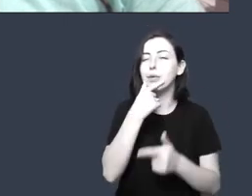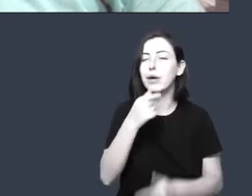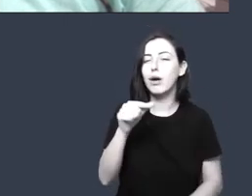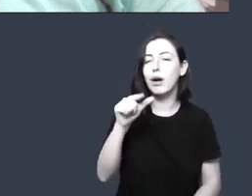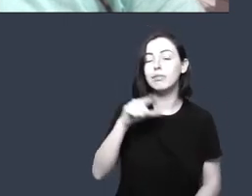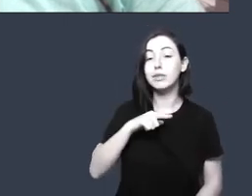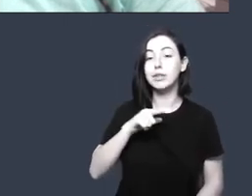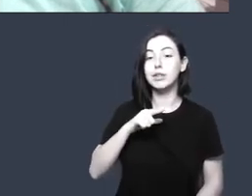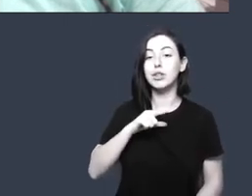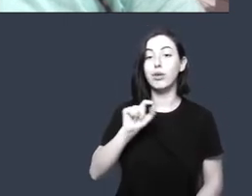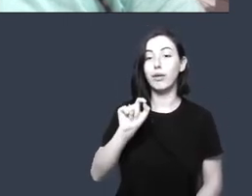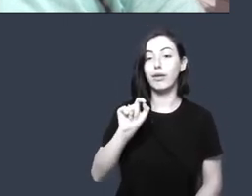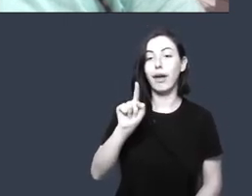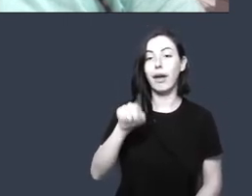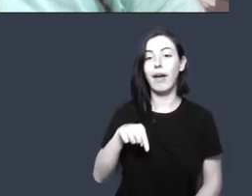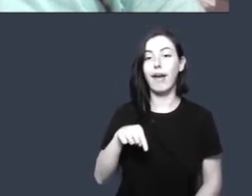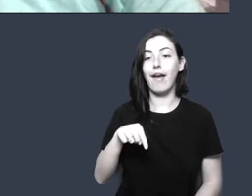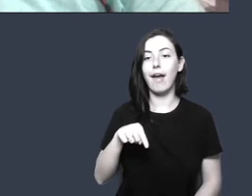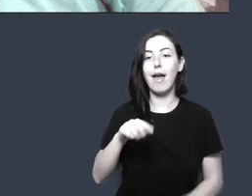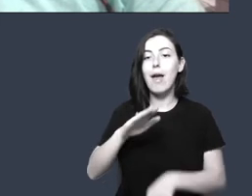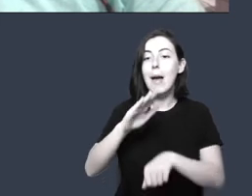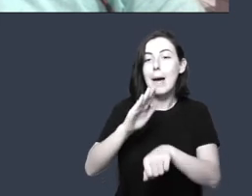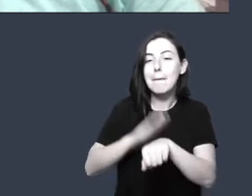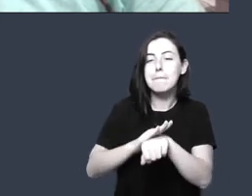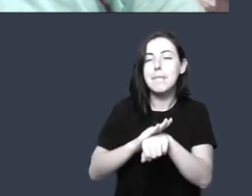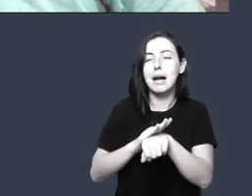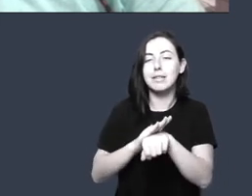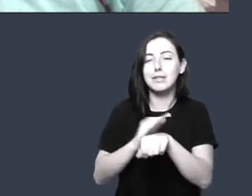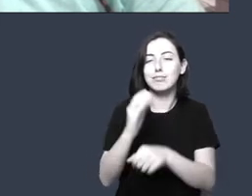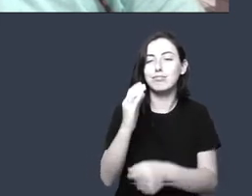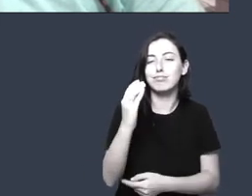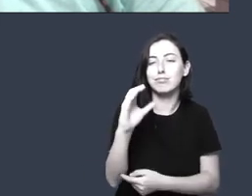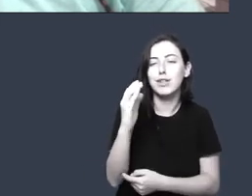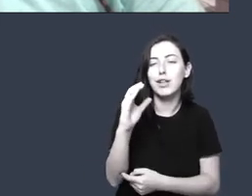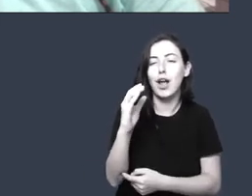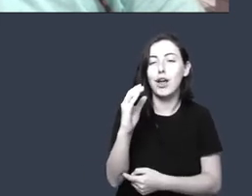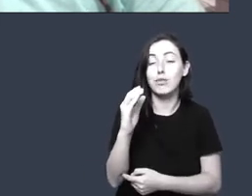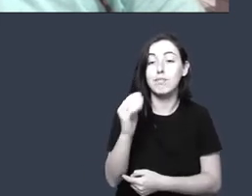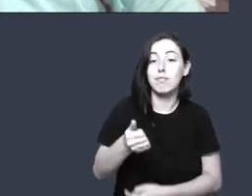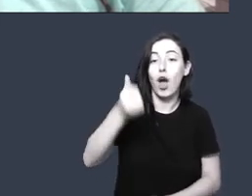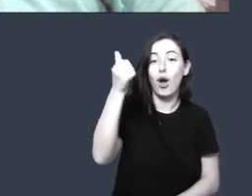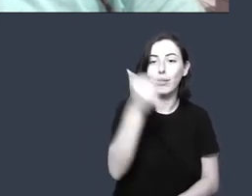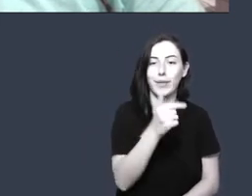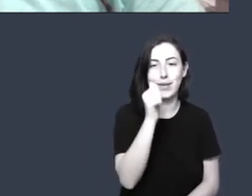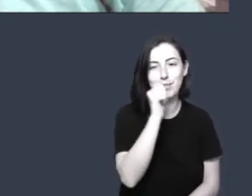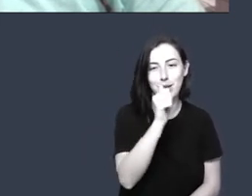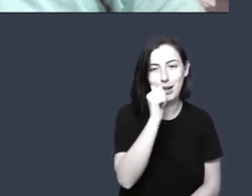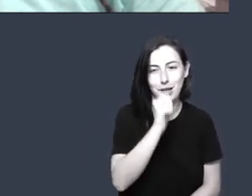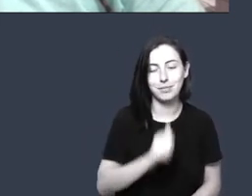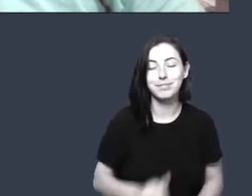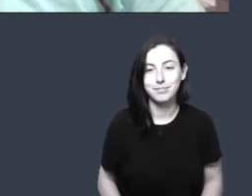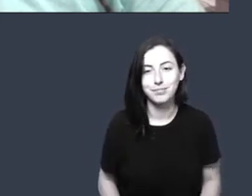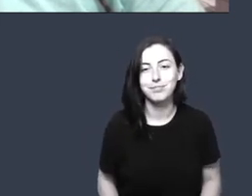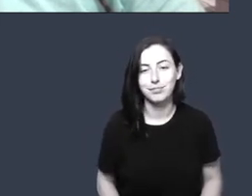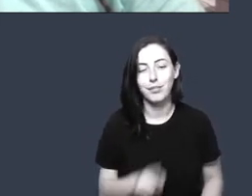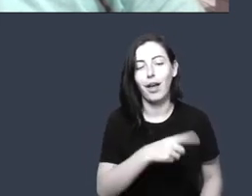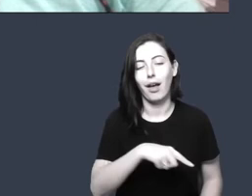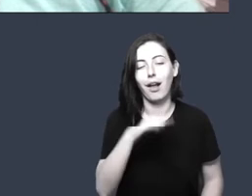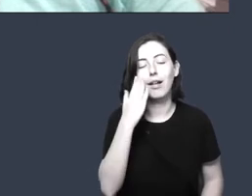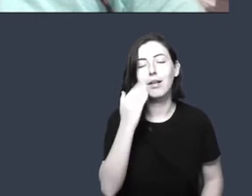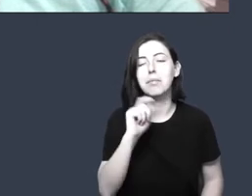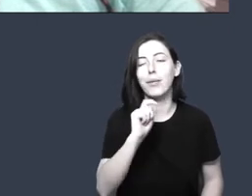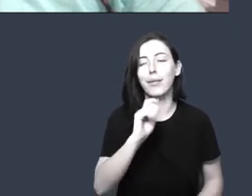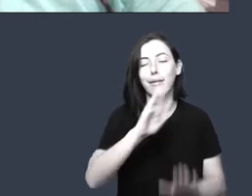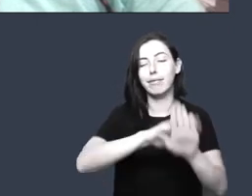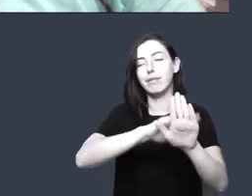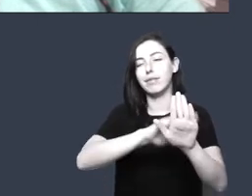limite do cartão muito mais alto do que a mulher, né? E aí, nesse caso, eles sabiam o que rolou por trás,